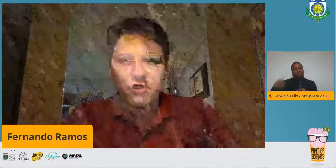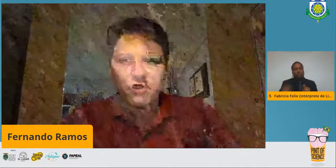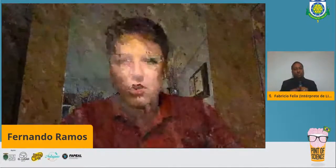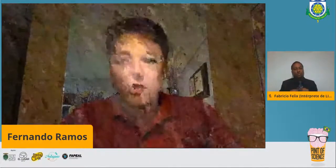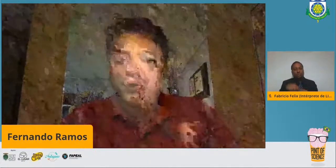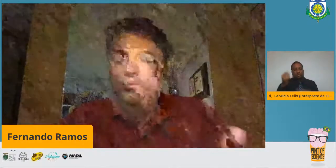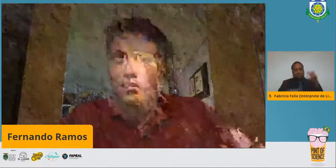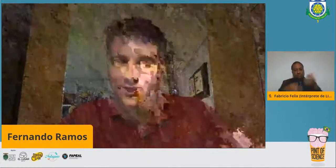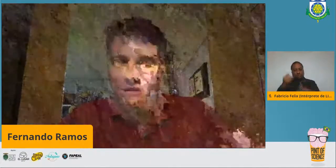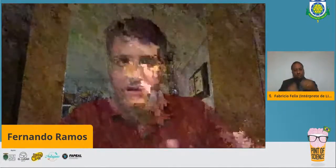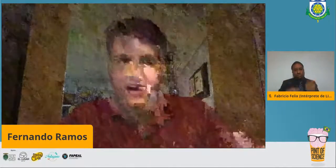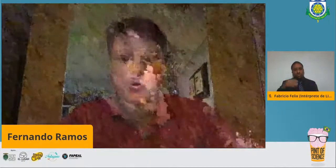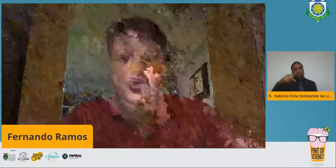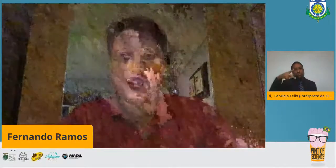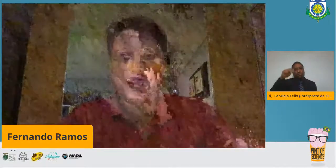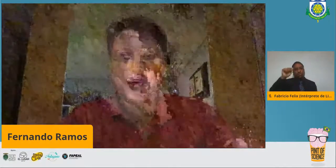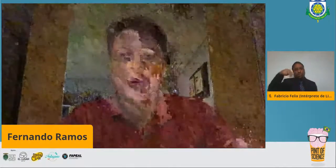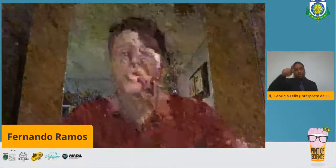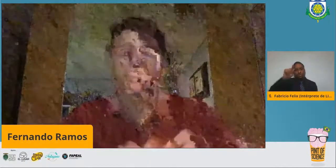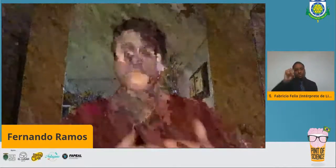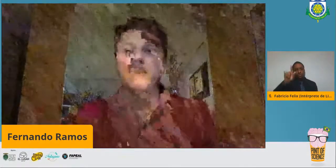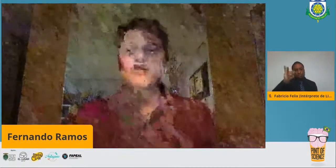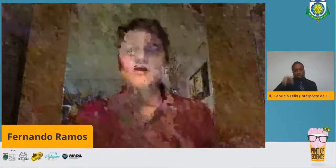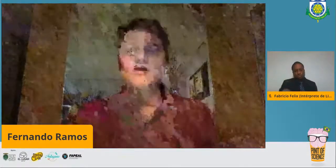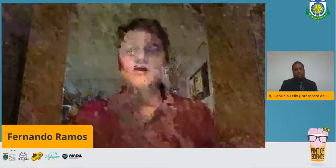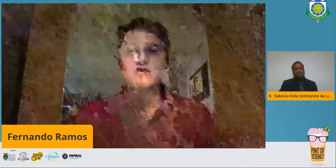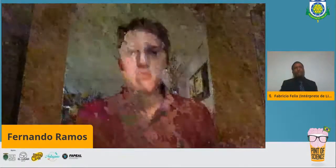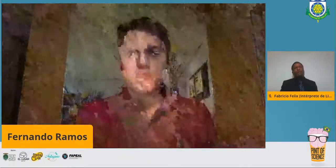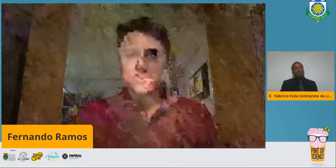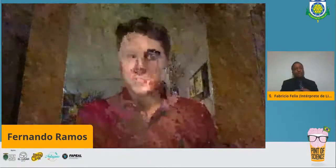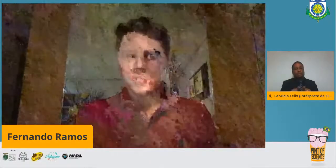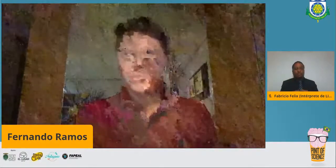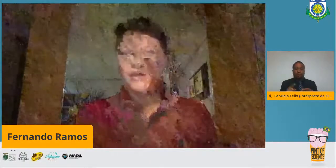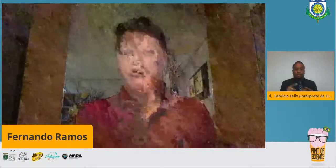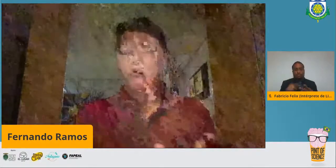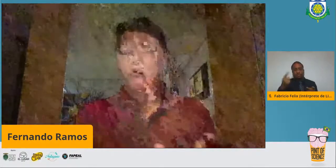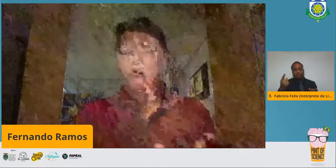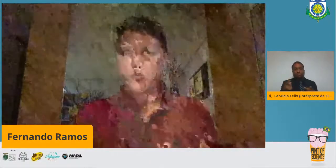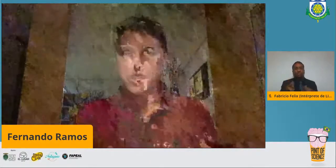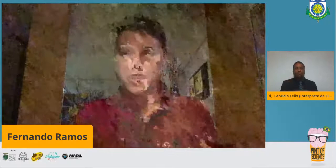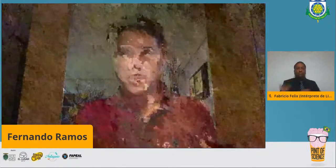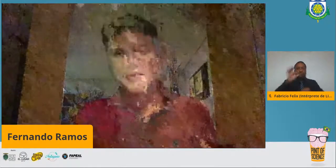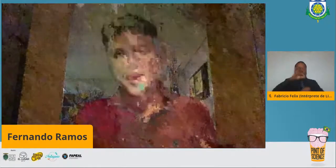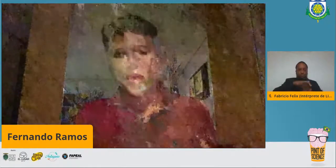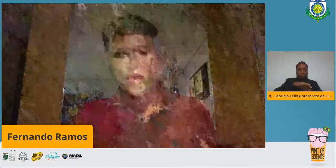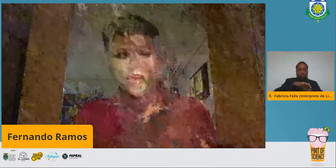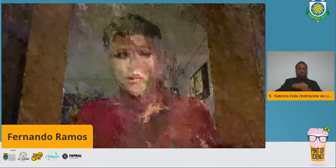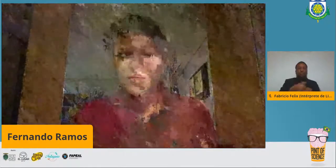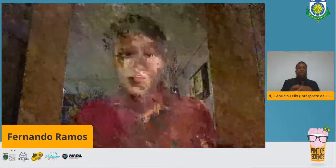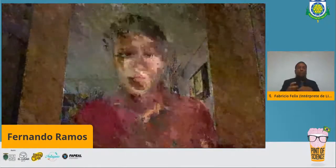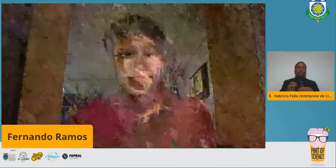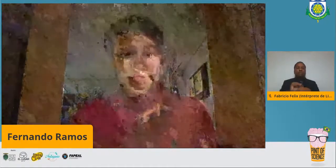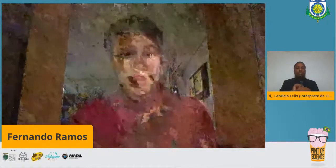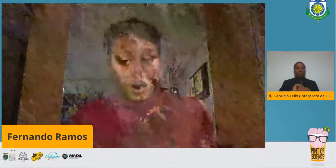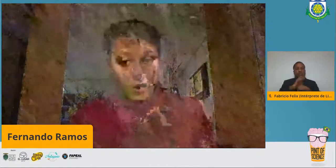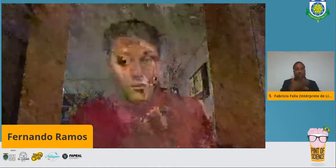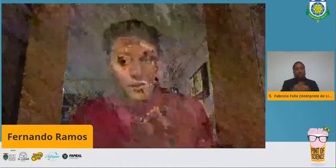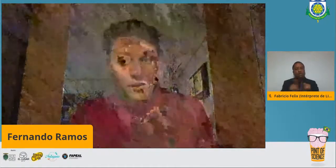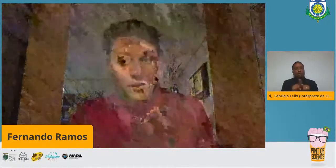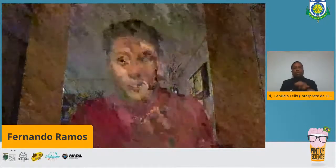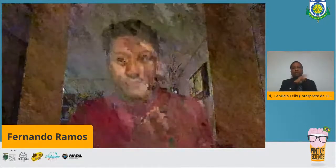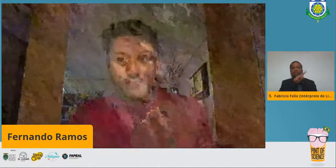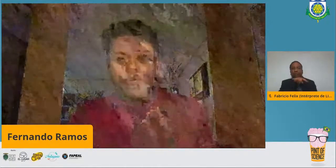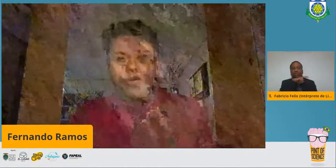em Kuala Lumpur também é uma das hipóteses que tem de como hospedeiro intermediário para o coronavírus. A cobra, né, também pode ser uma origem